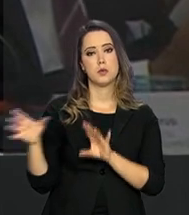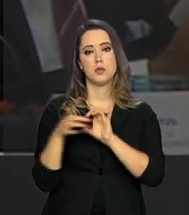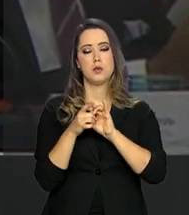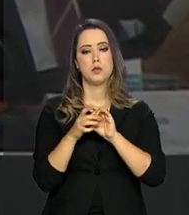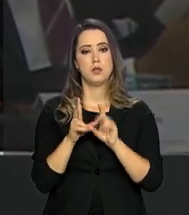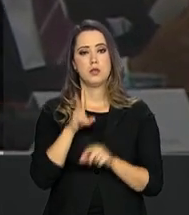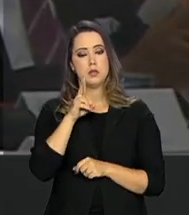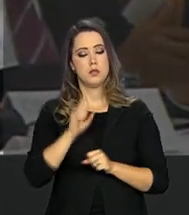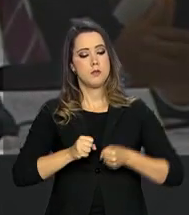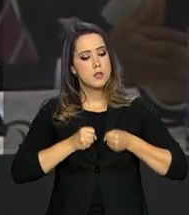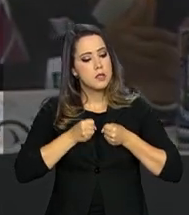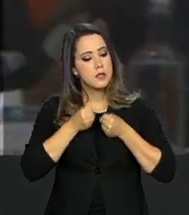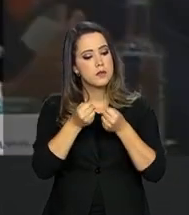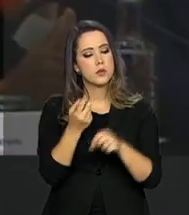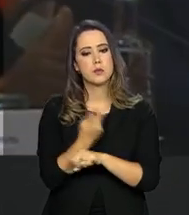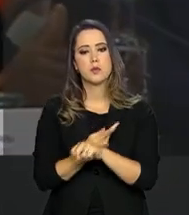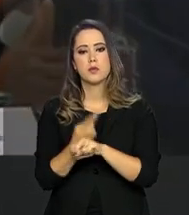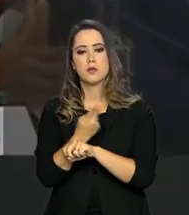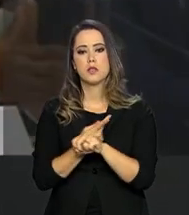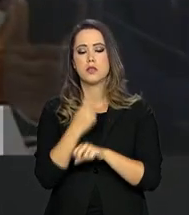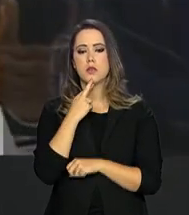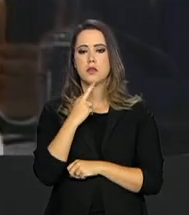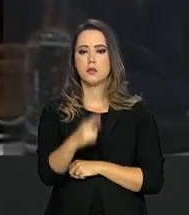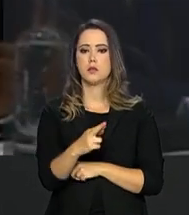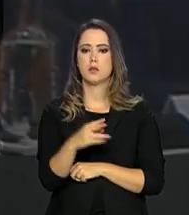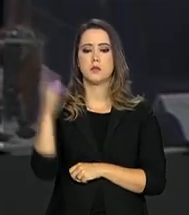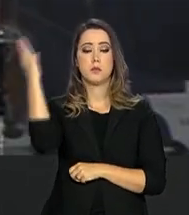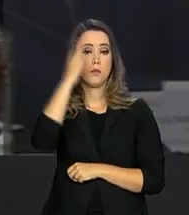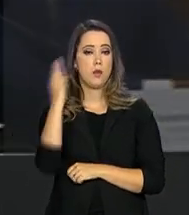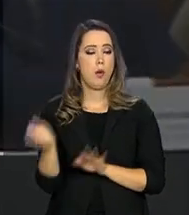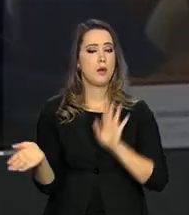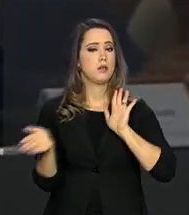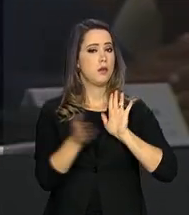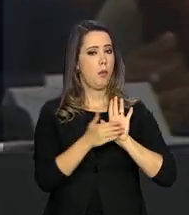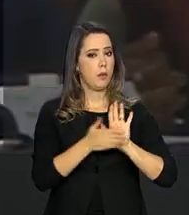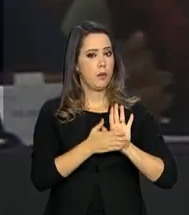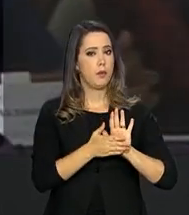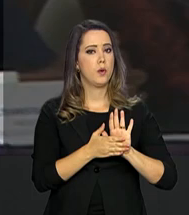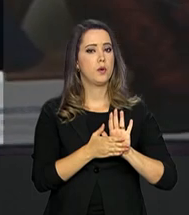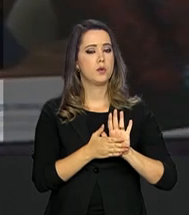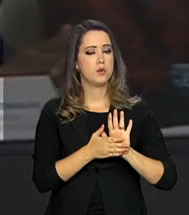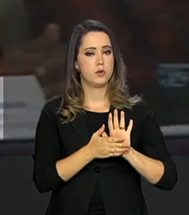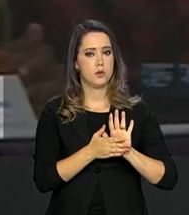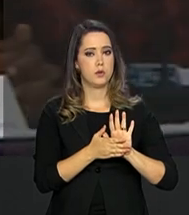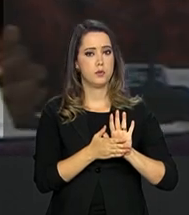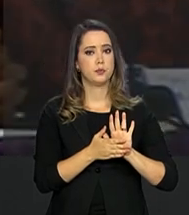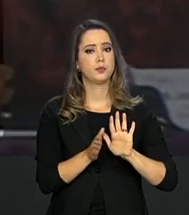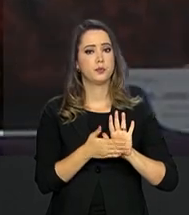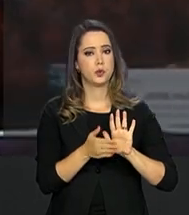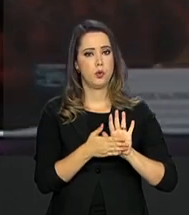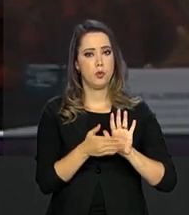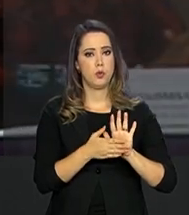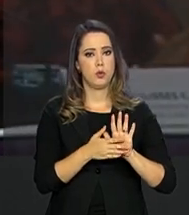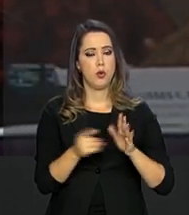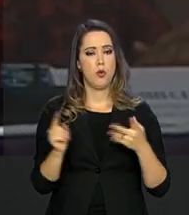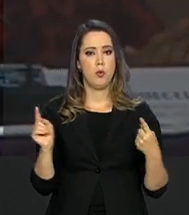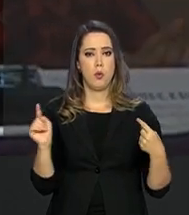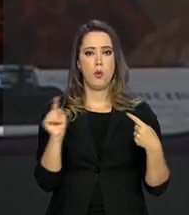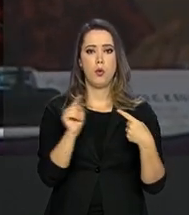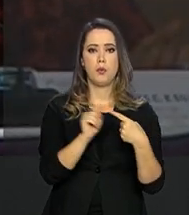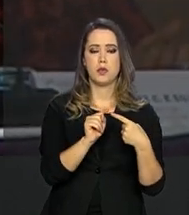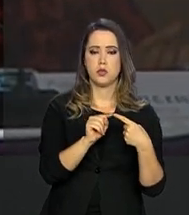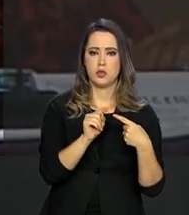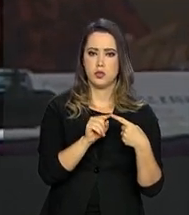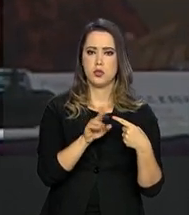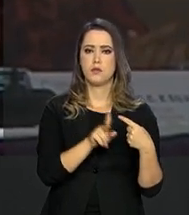na busca de soluções o brasil propôs como eixo de sua presidência a agenda